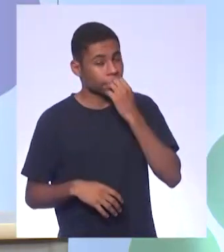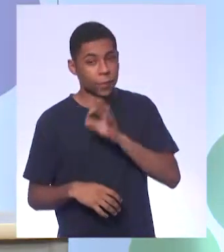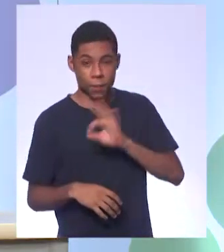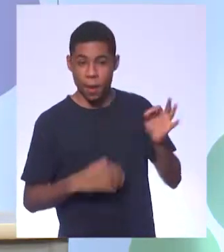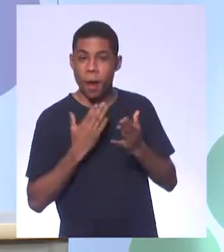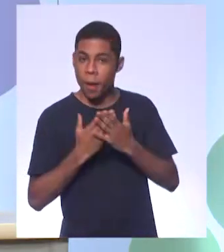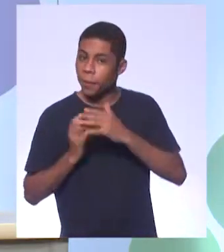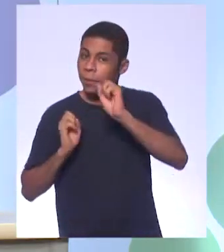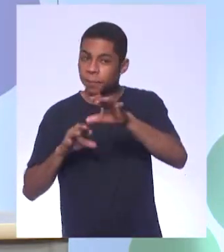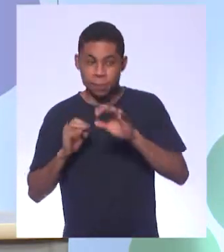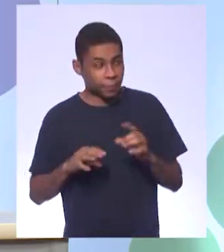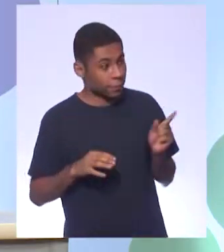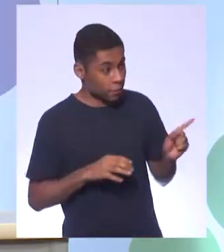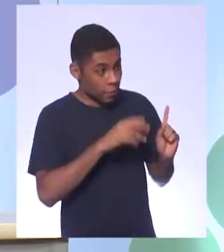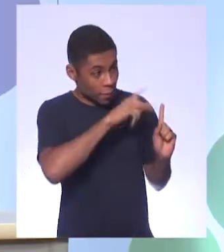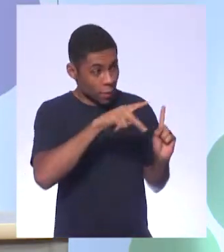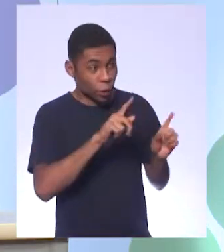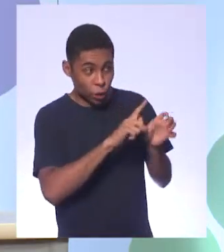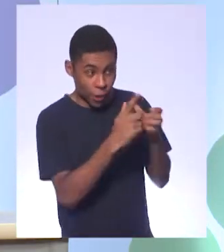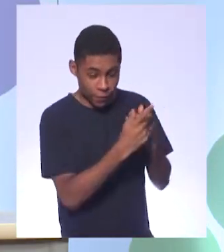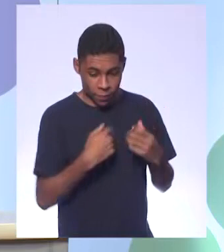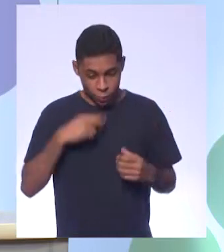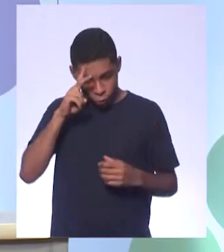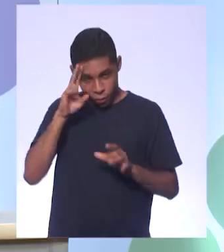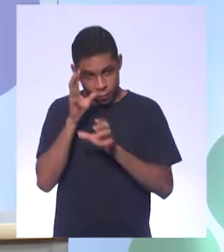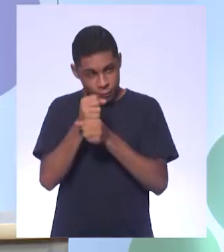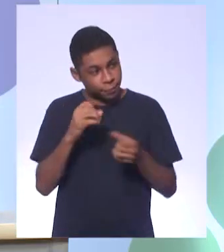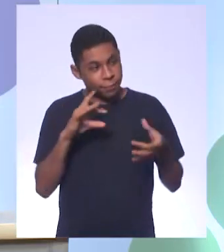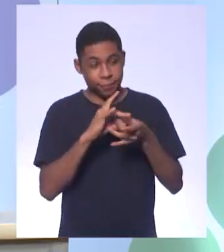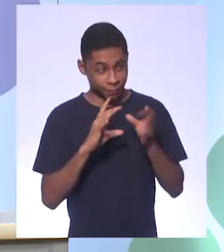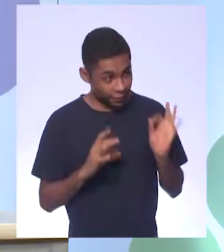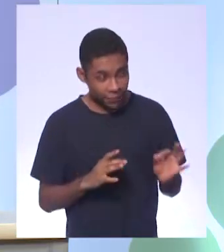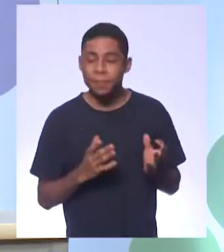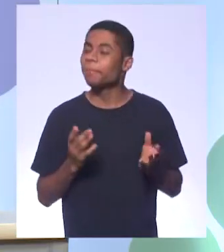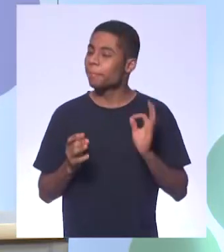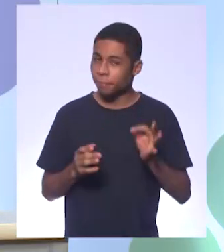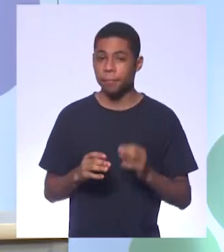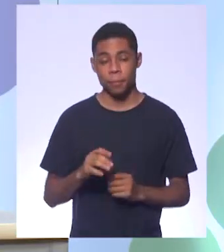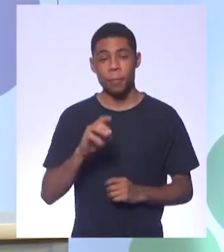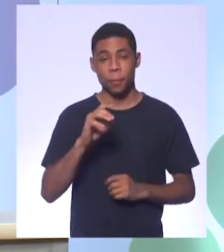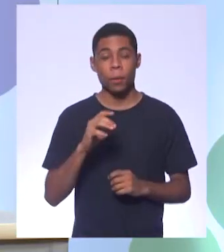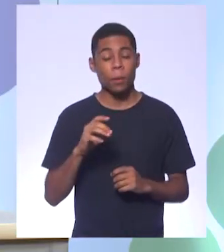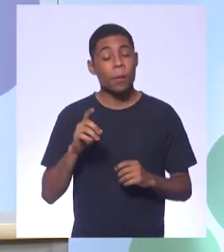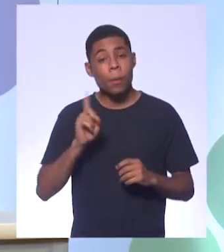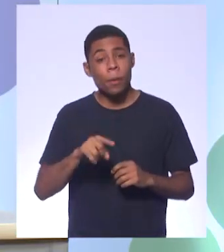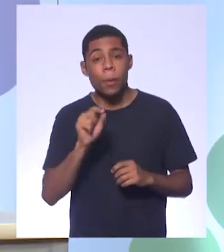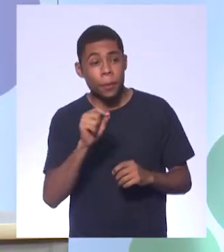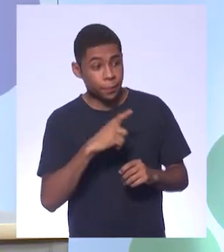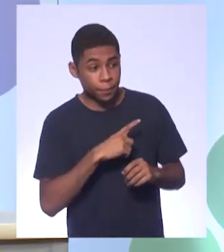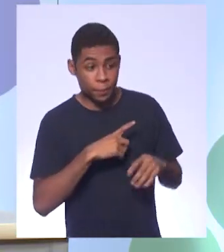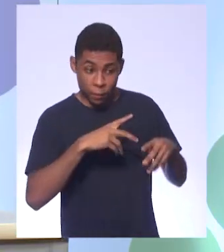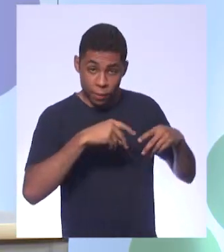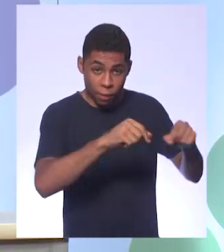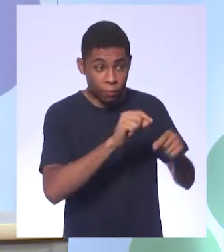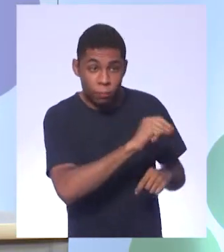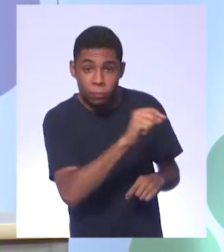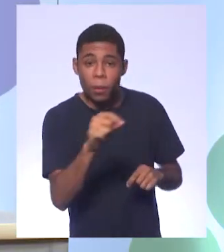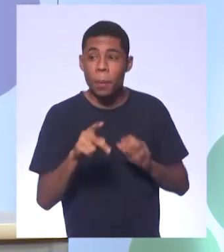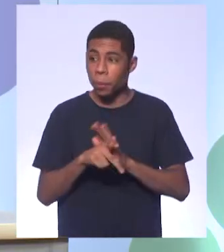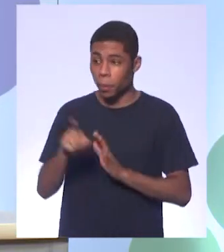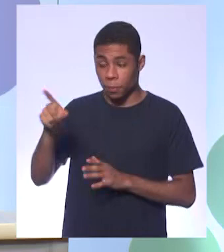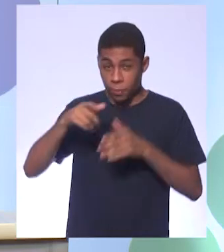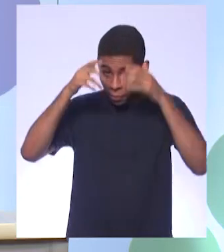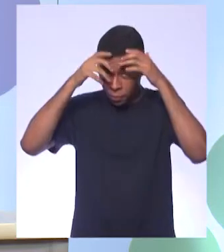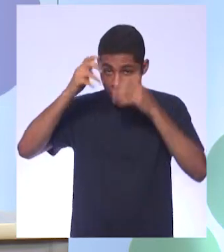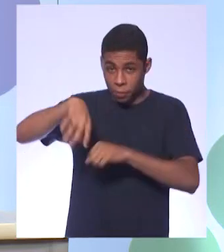professor Antônio? Exatamente. Então, as capitanias hereditárias, elas foram trechos de terras concedidas pelo próprio rei de Portugal